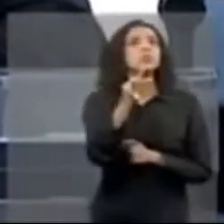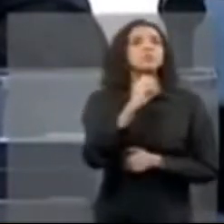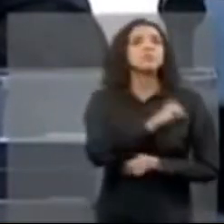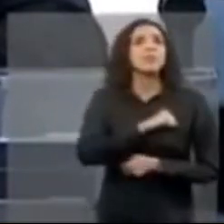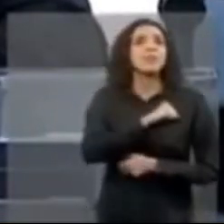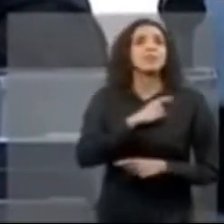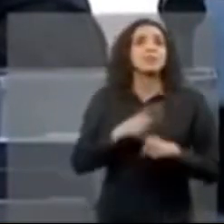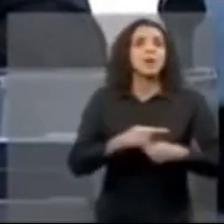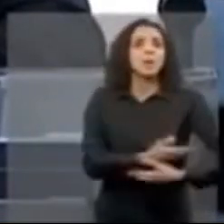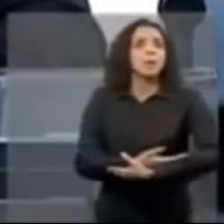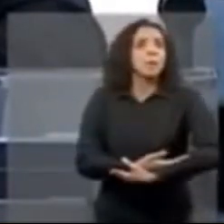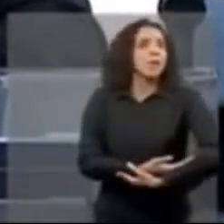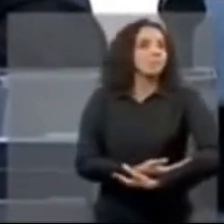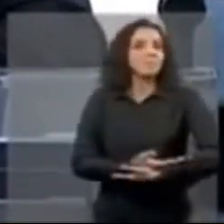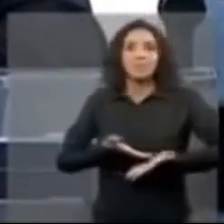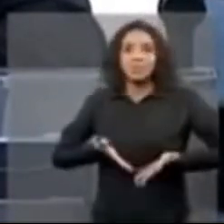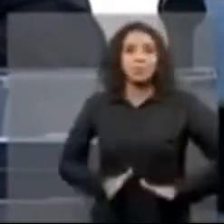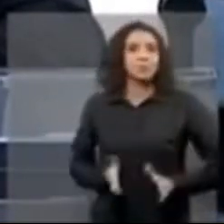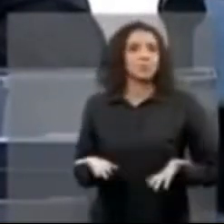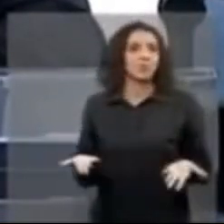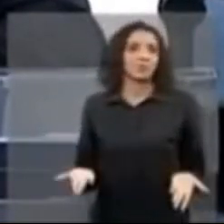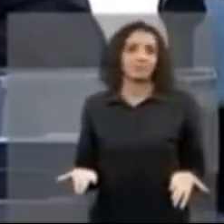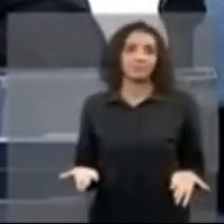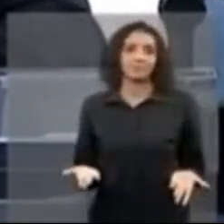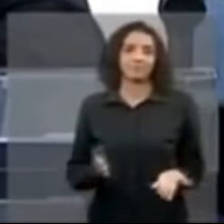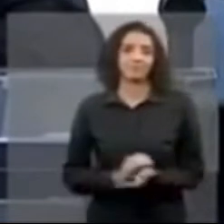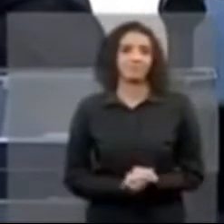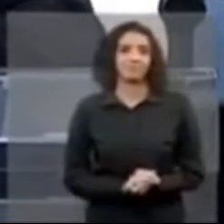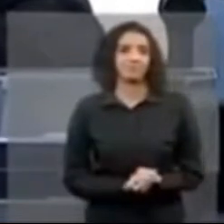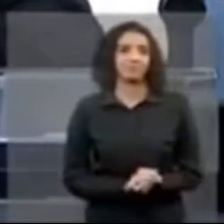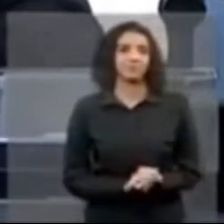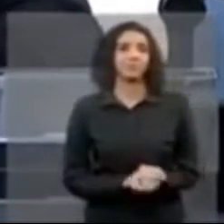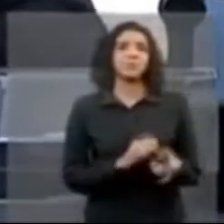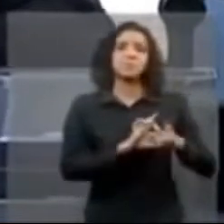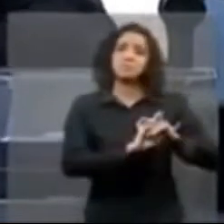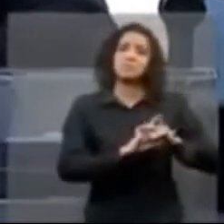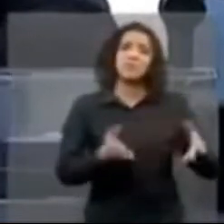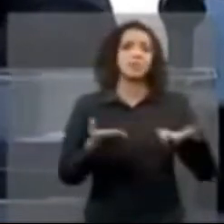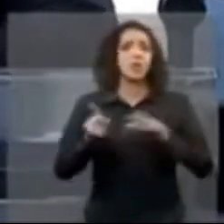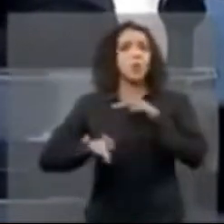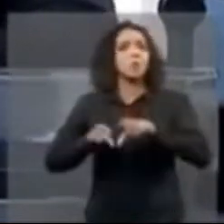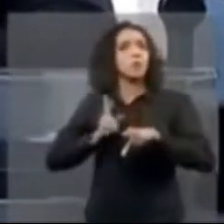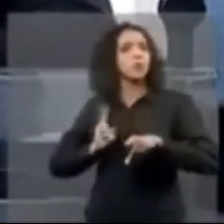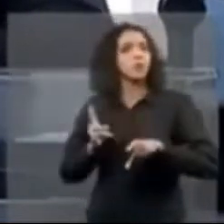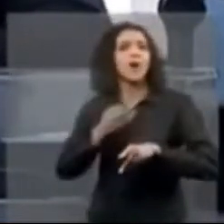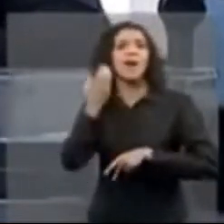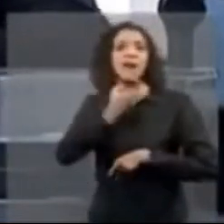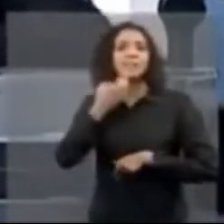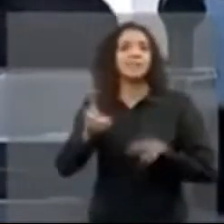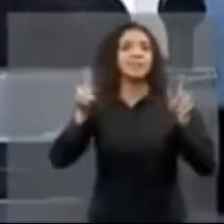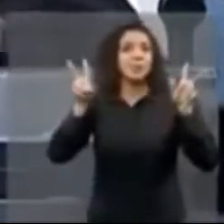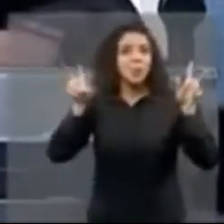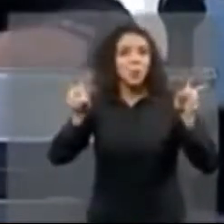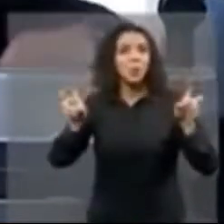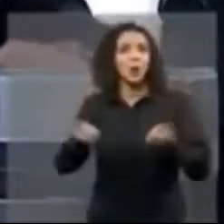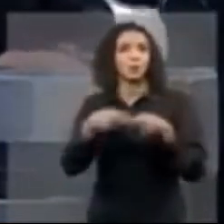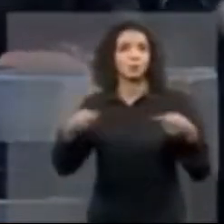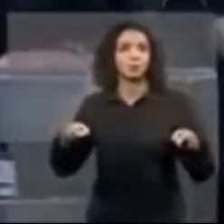nascer. Permita-nos continuar cantando dos filhos deste solo, és mãe gentil, pátria amada, Brasil.